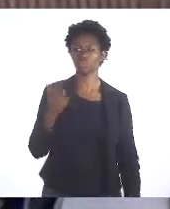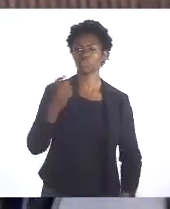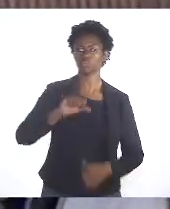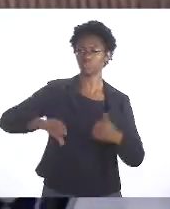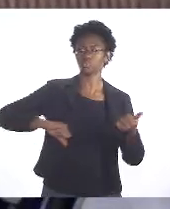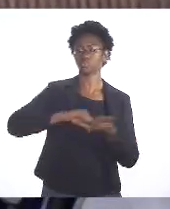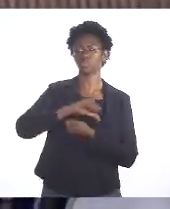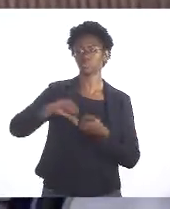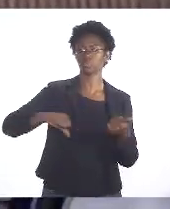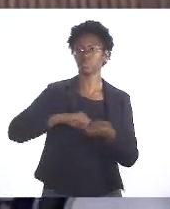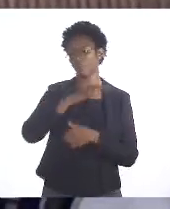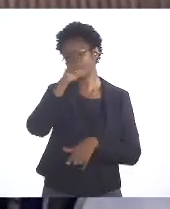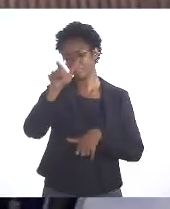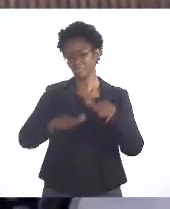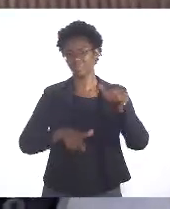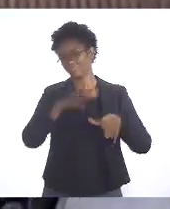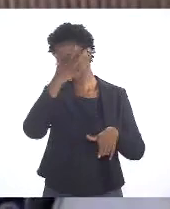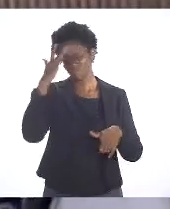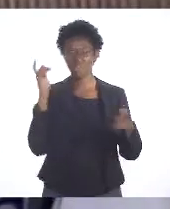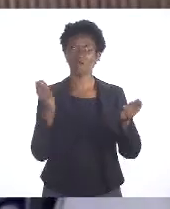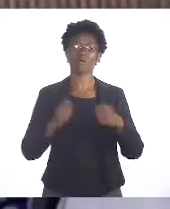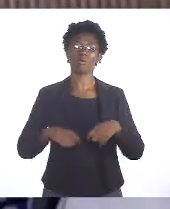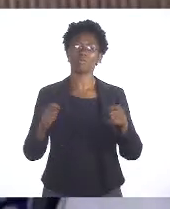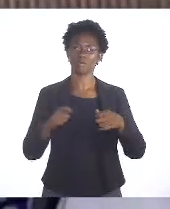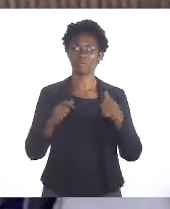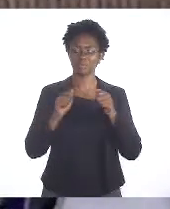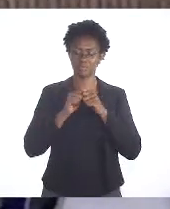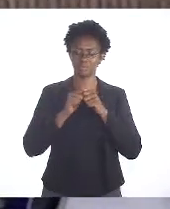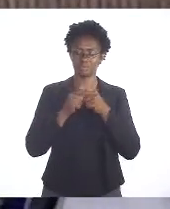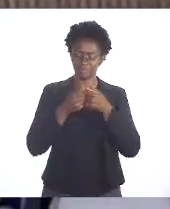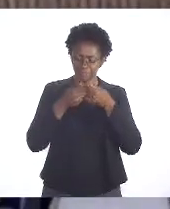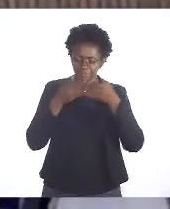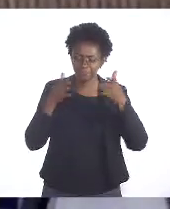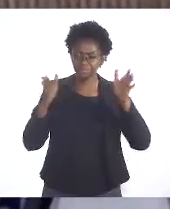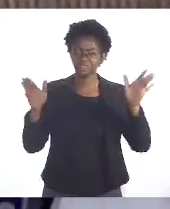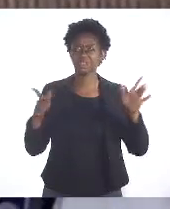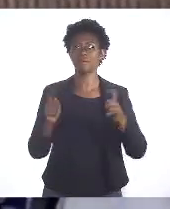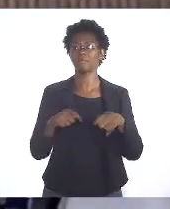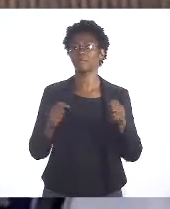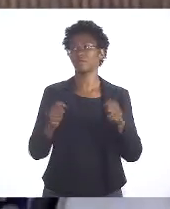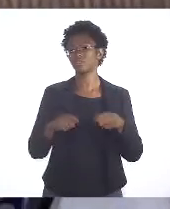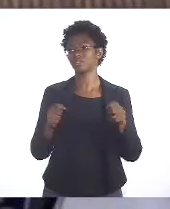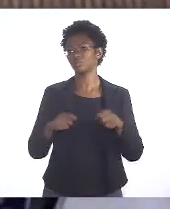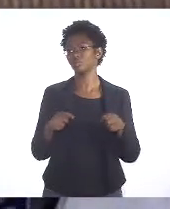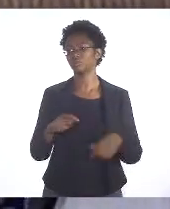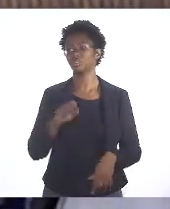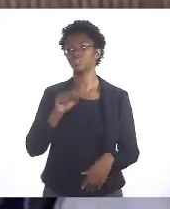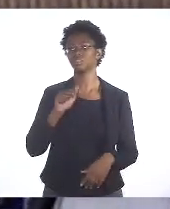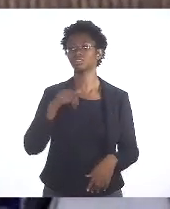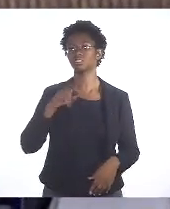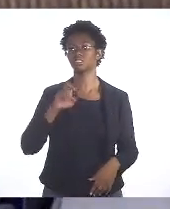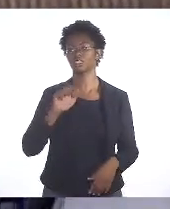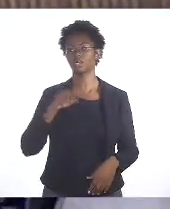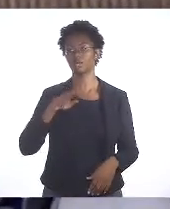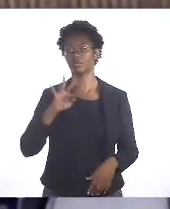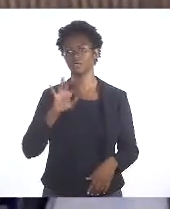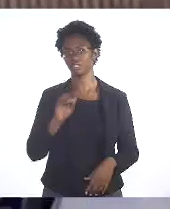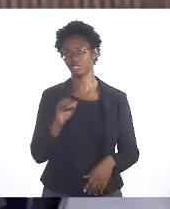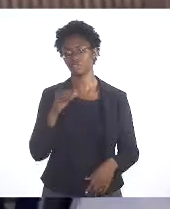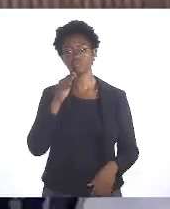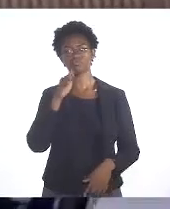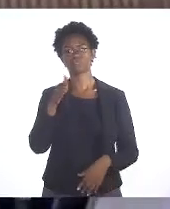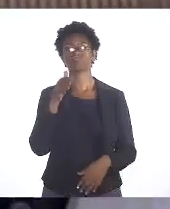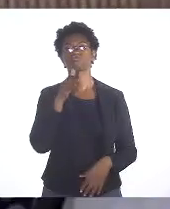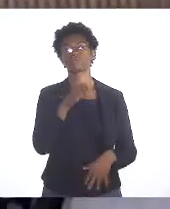pessoal extremamente competente, ampliando, né, a possibilidade de que o saneamento chegue a todas as